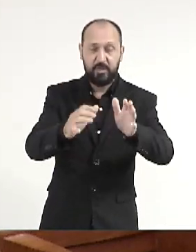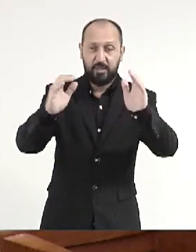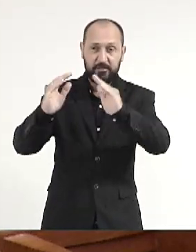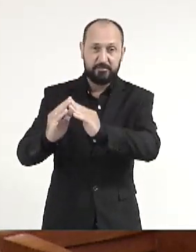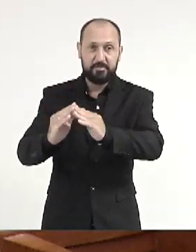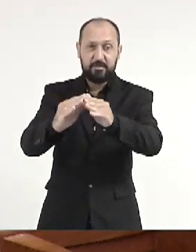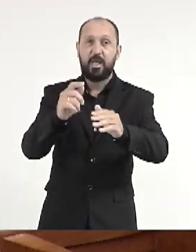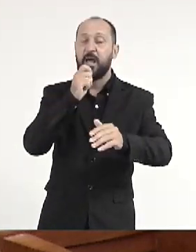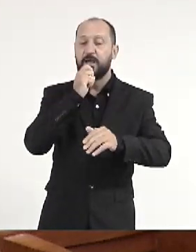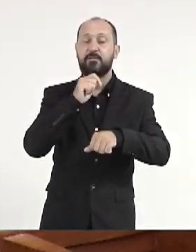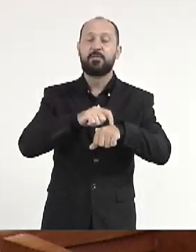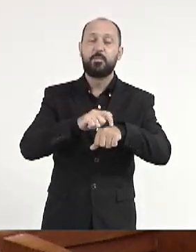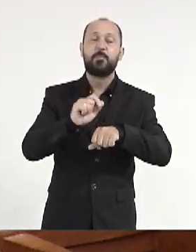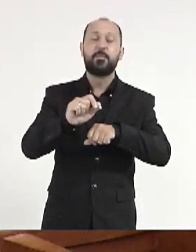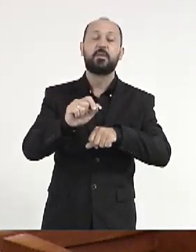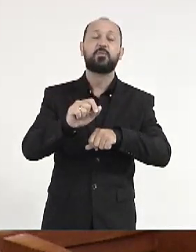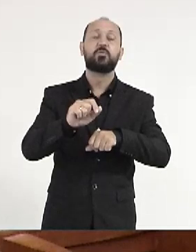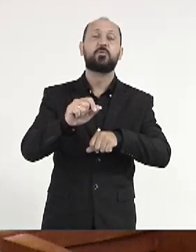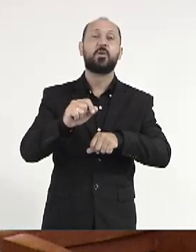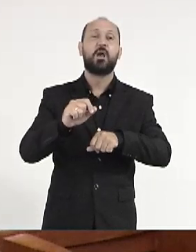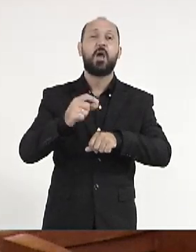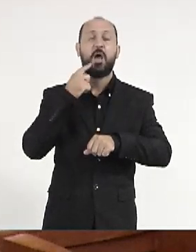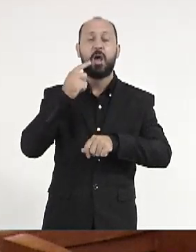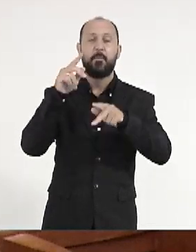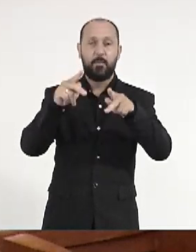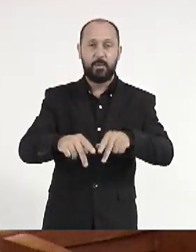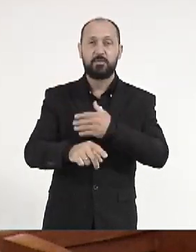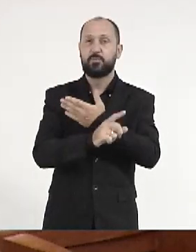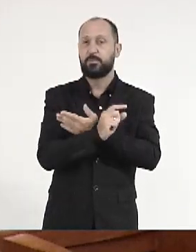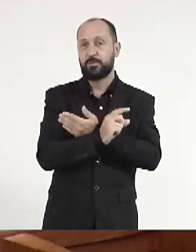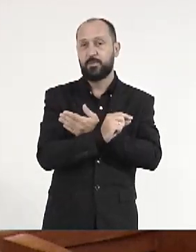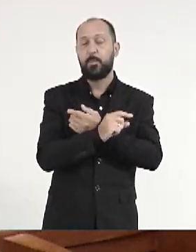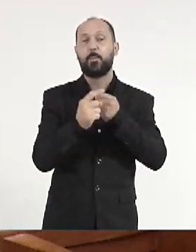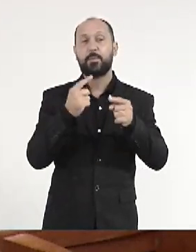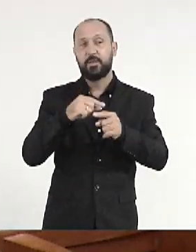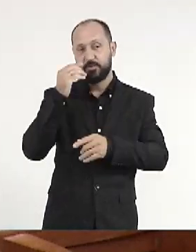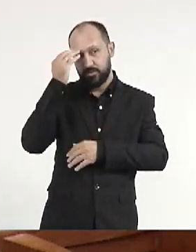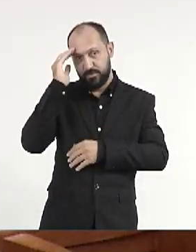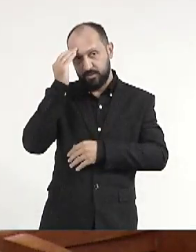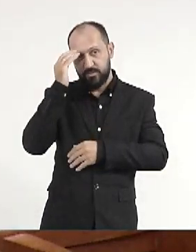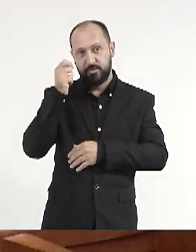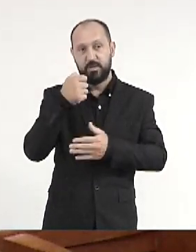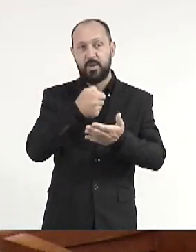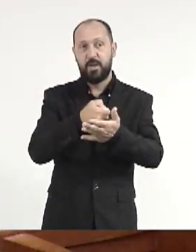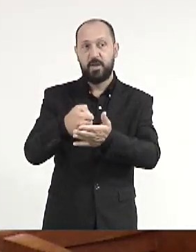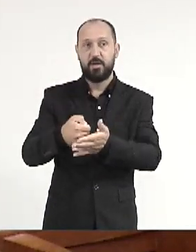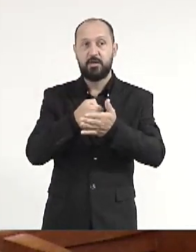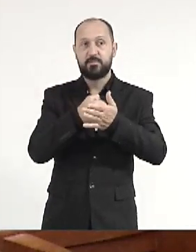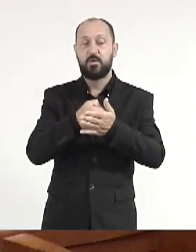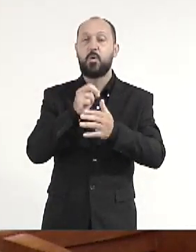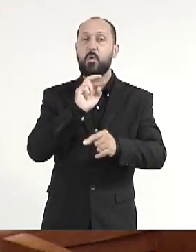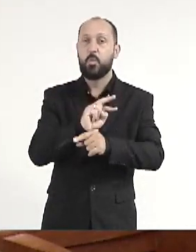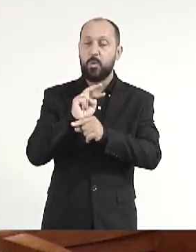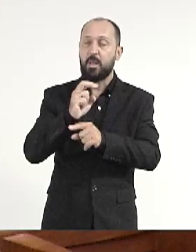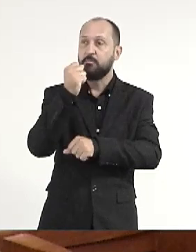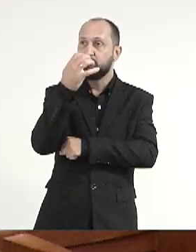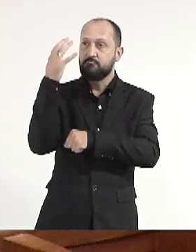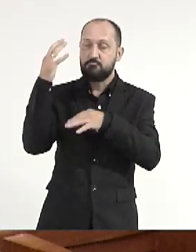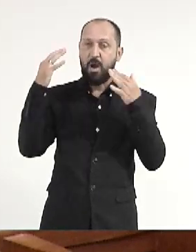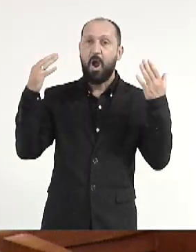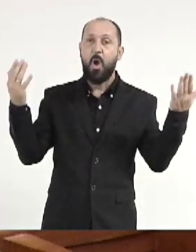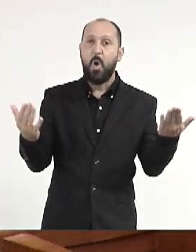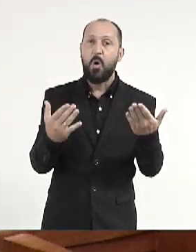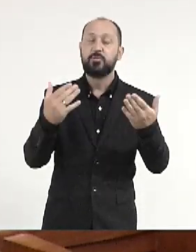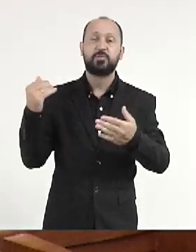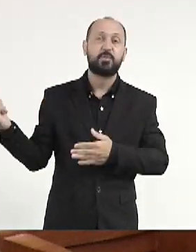a um processo de escuta de mais populações do Pantanal, porque entendemos que garantir a preservação do meio ambiente hoje